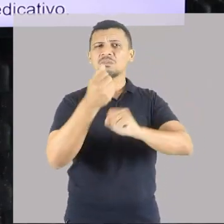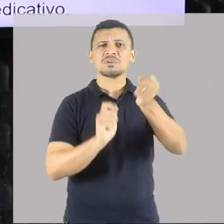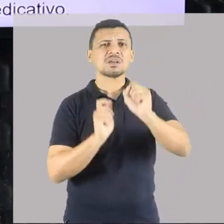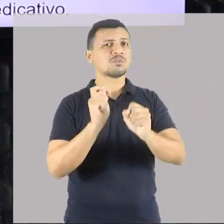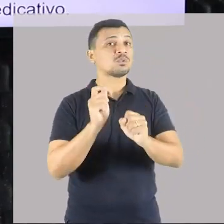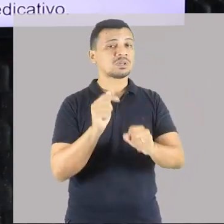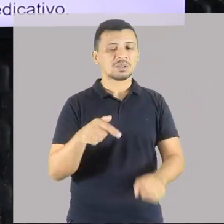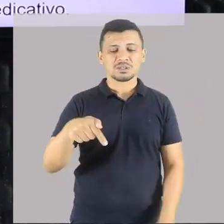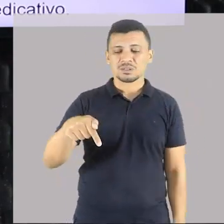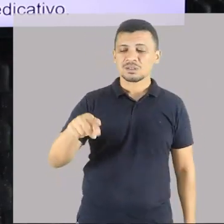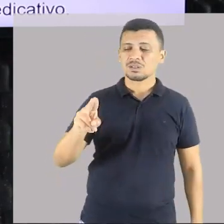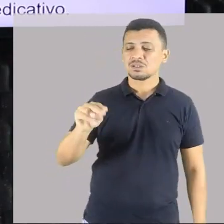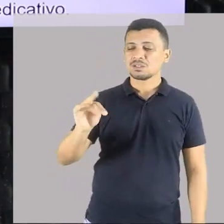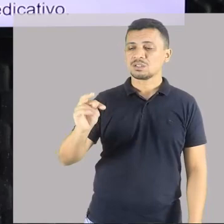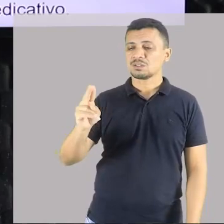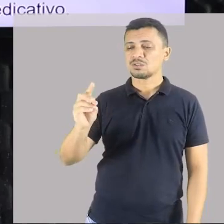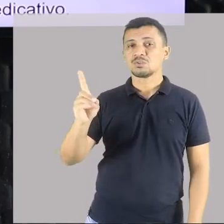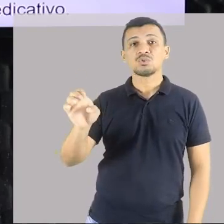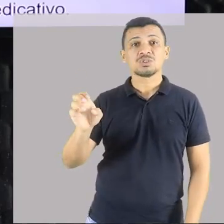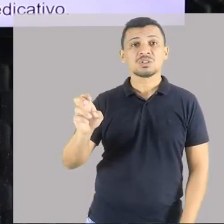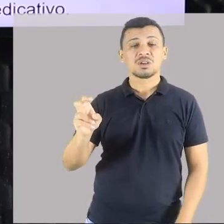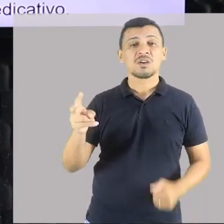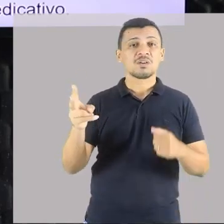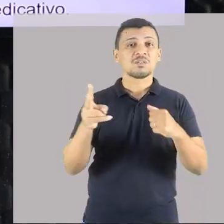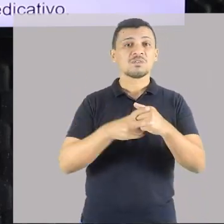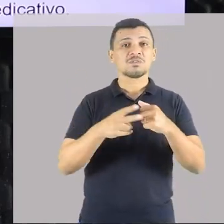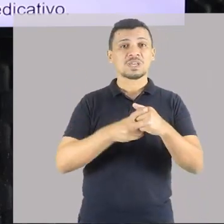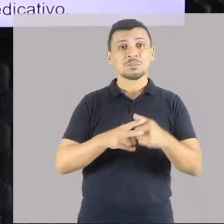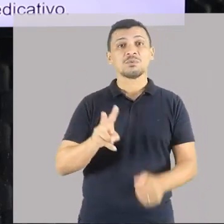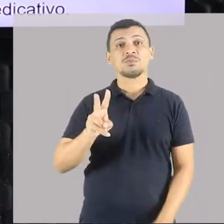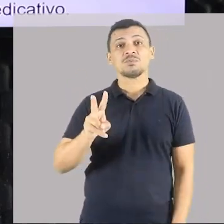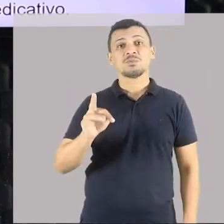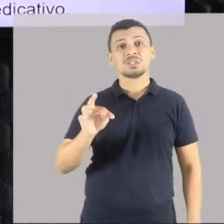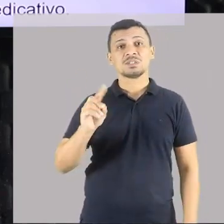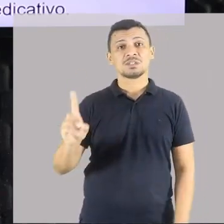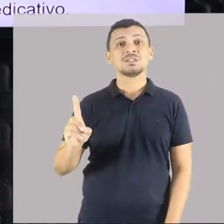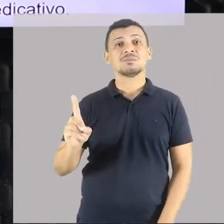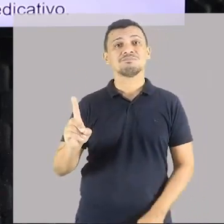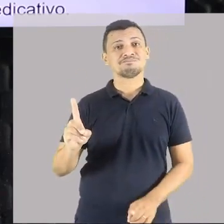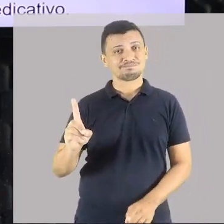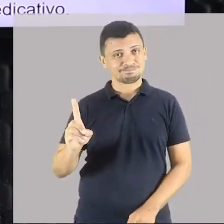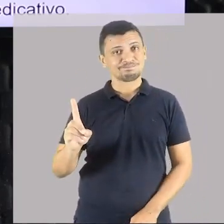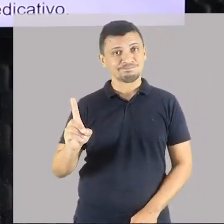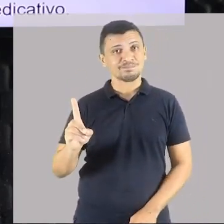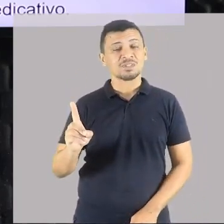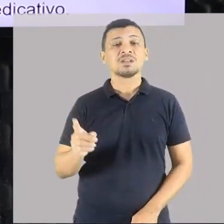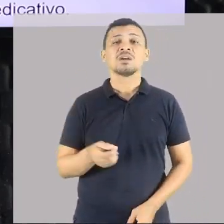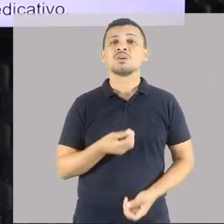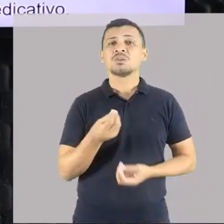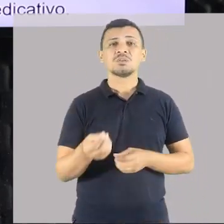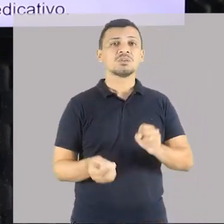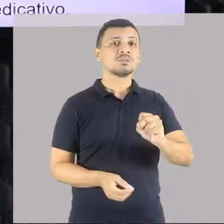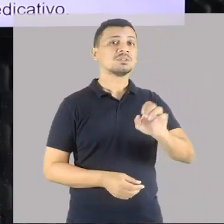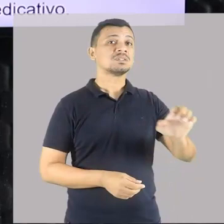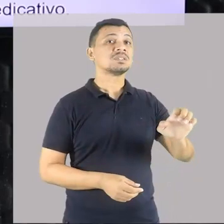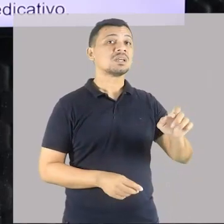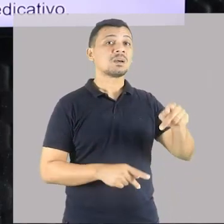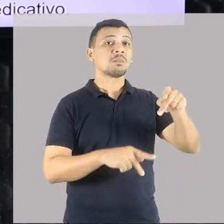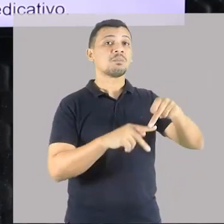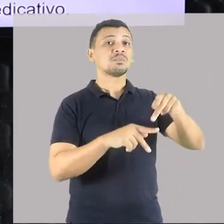quietude, certo? O verbo aí é transitivo direto. Se o verbo é transitivo direto, aquele si, ele é